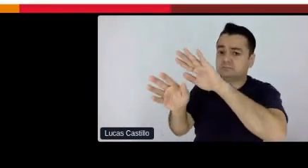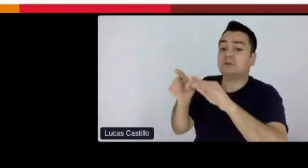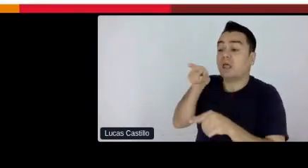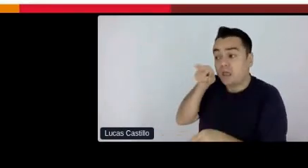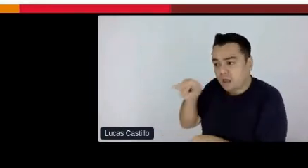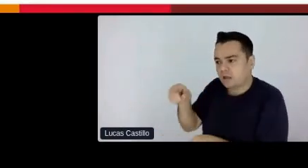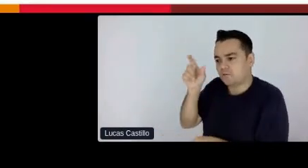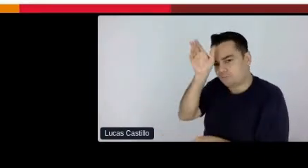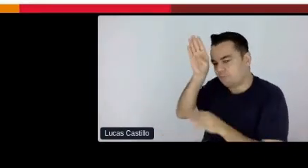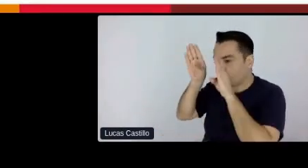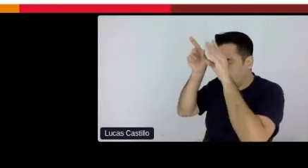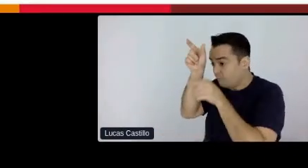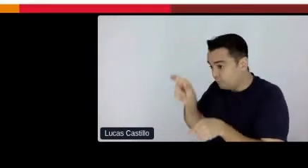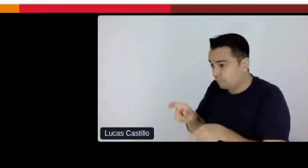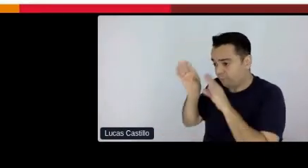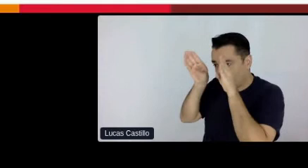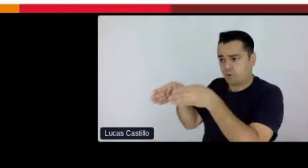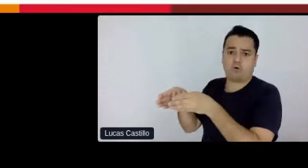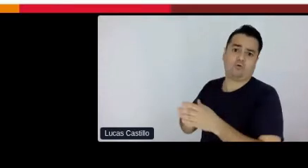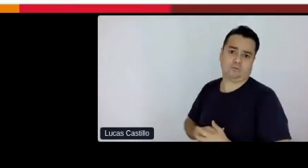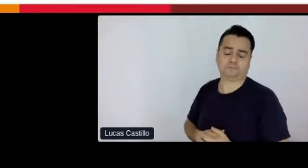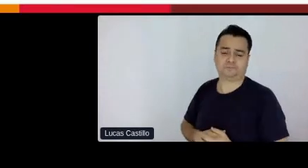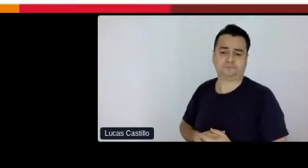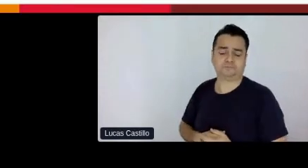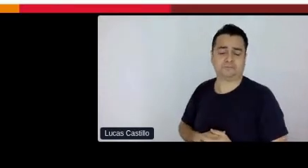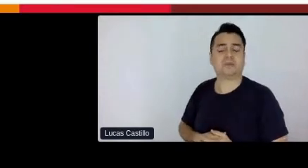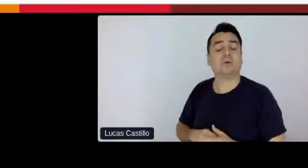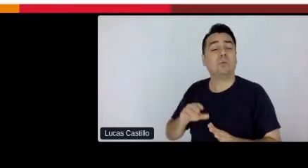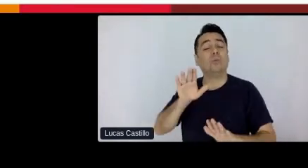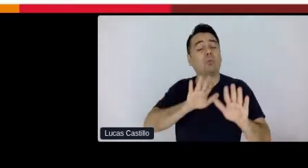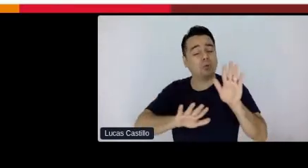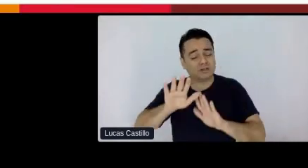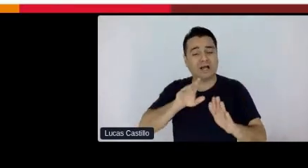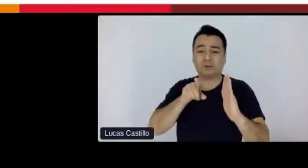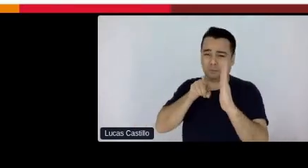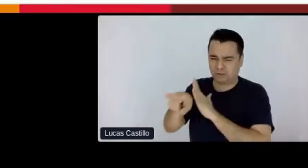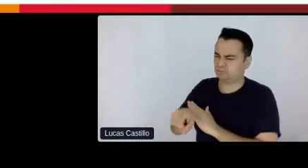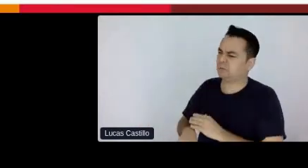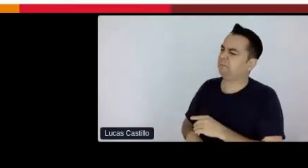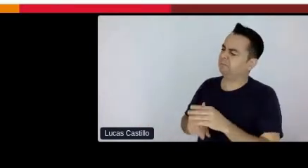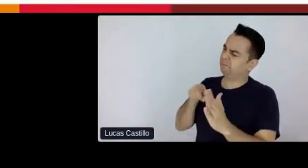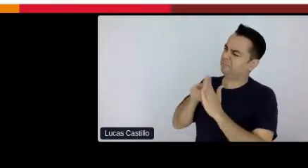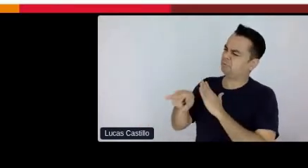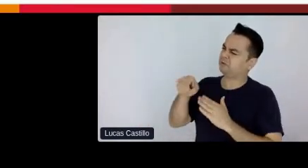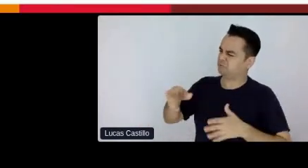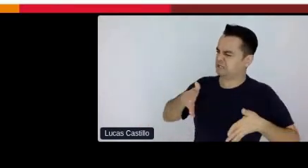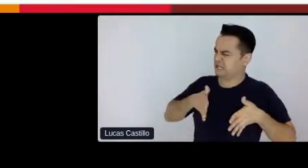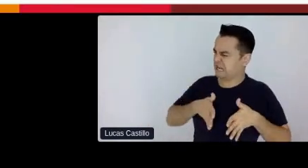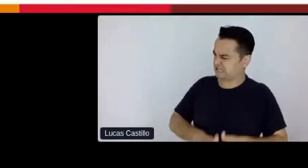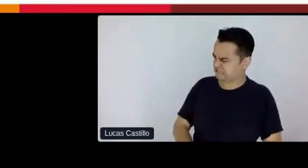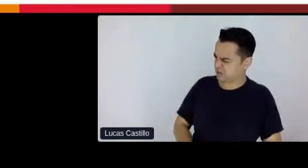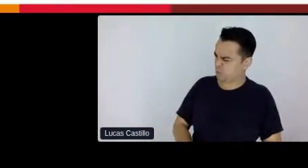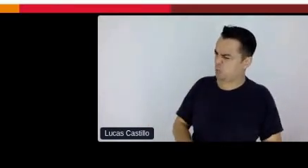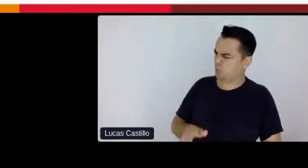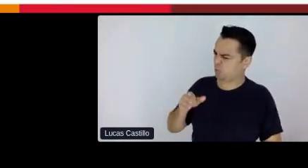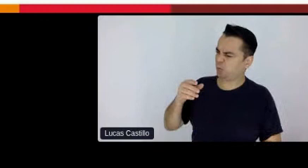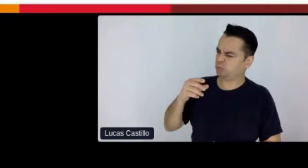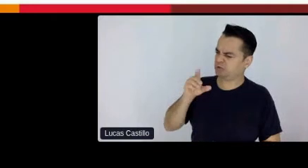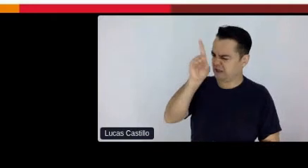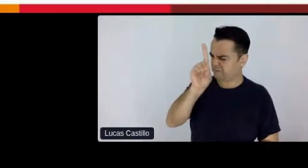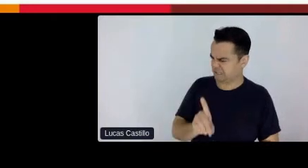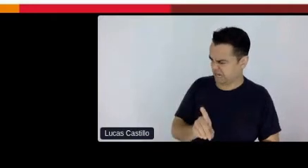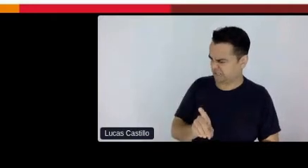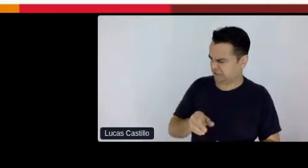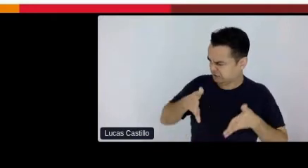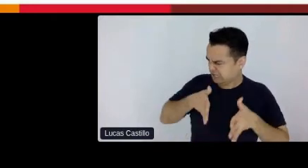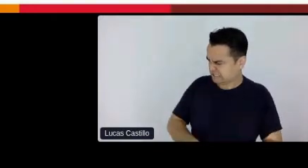candidato, né? Cuidado com perguntas do tipo: você nasceu assim ou foi um acidente? Só pergunte se